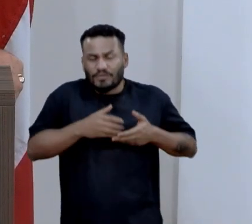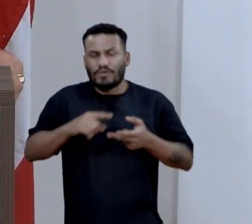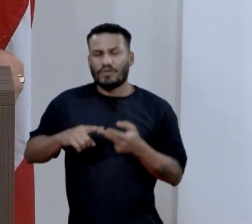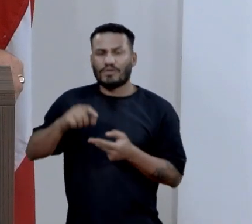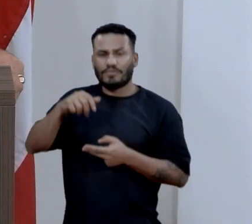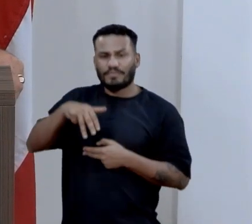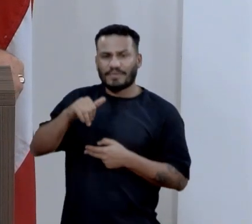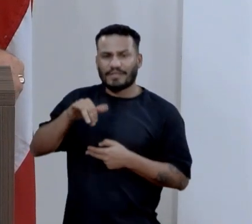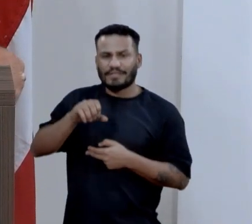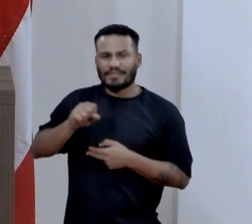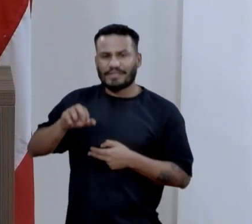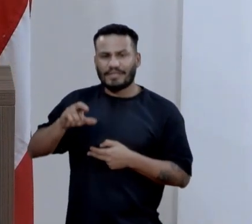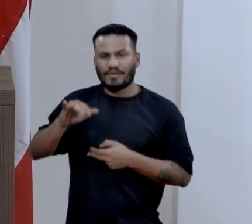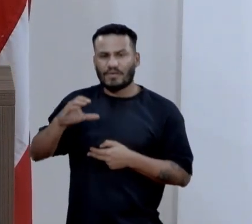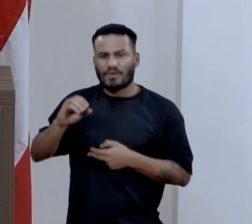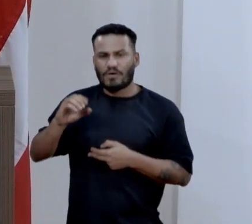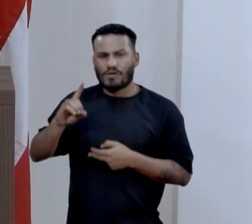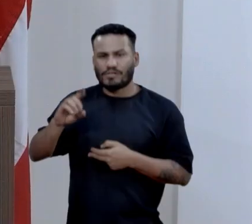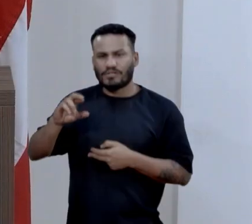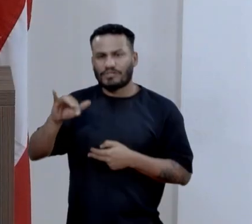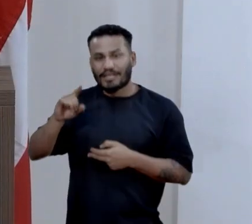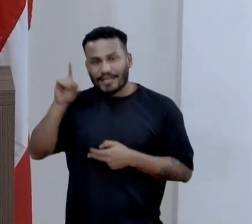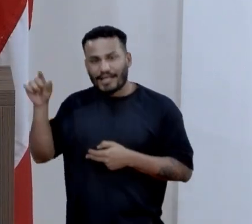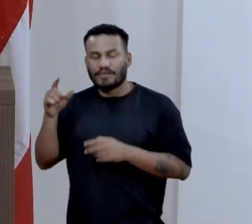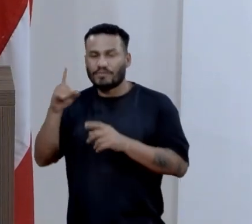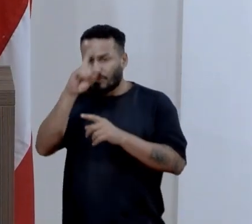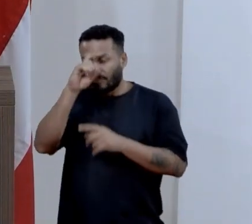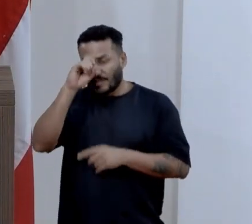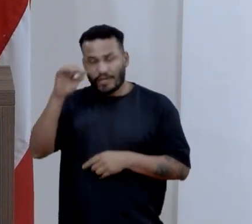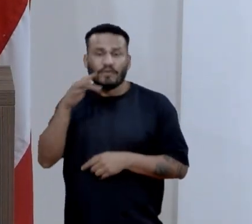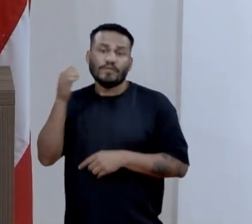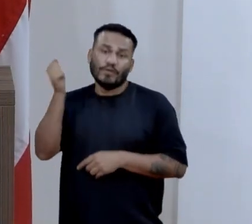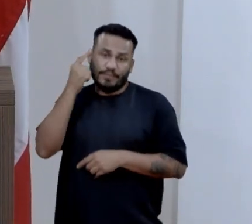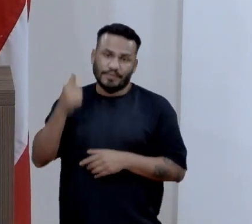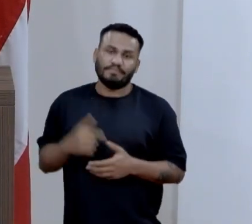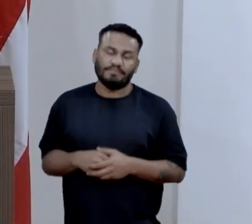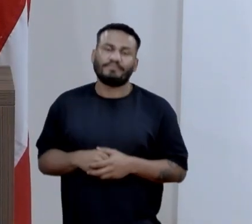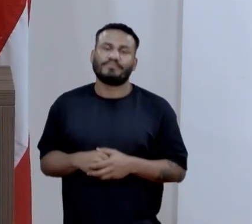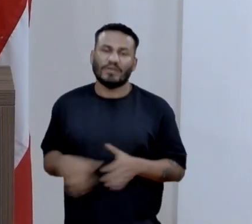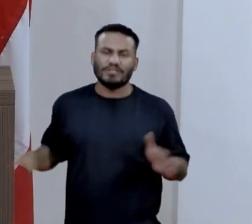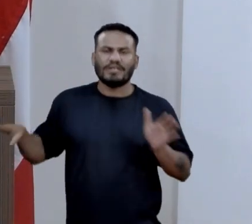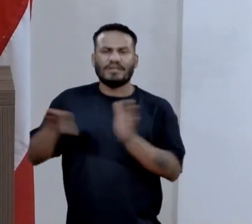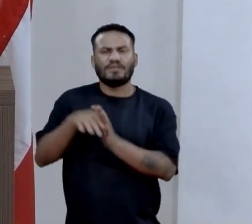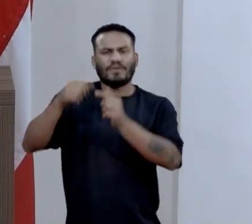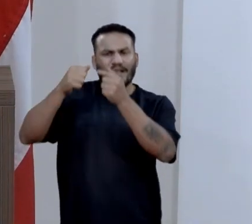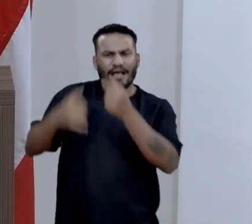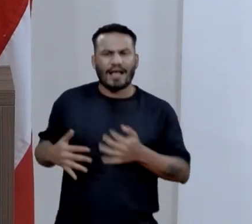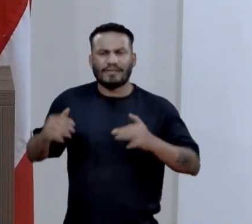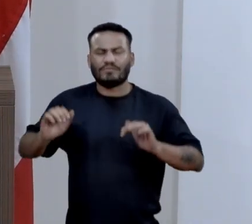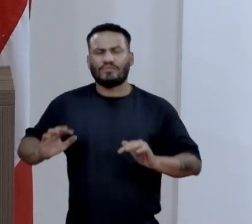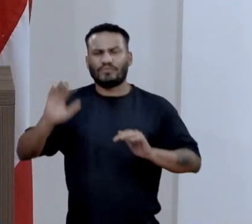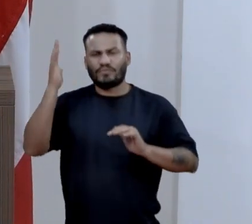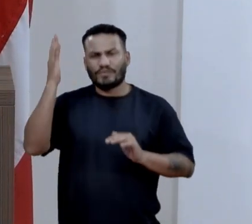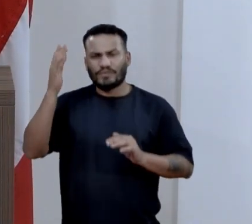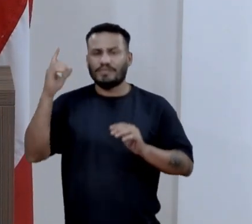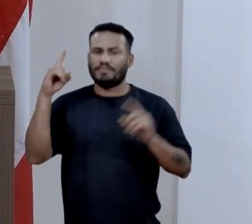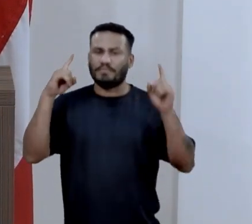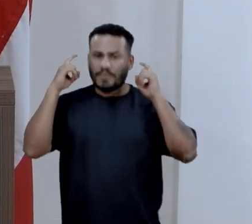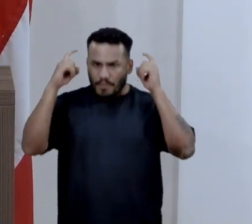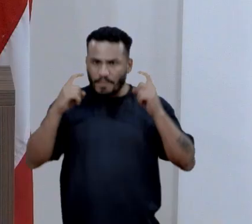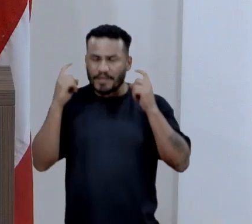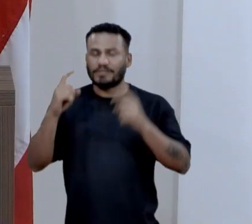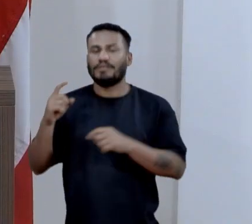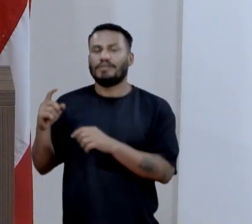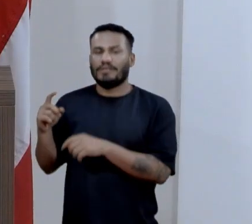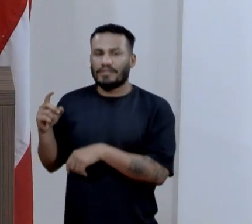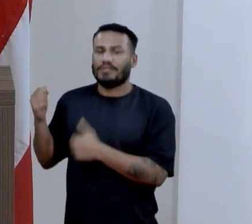vereador Gilson, lá naquele hospital, mas chegando aí muitos relatos de situações lá que são preocupantes. A gente está em contato